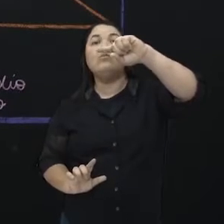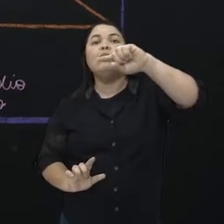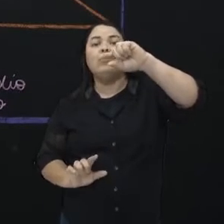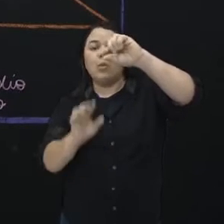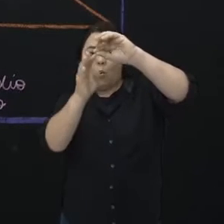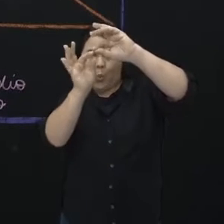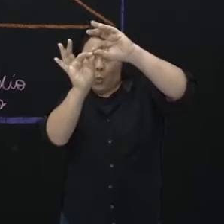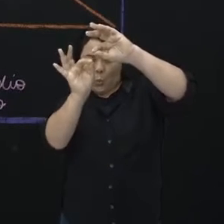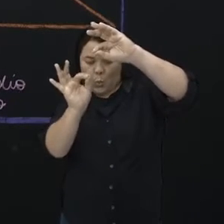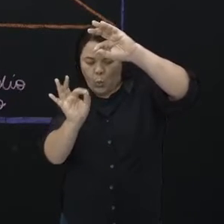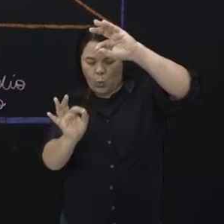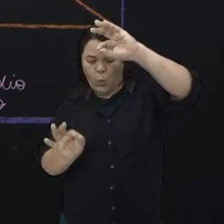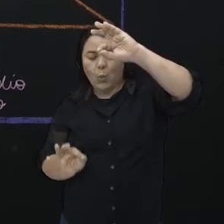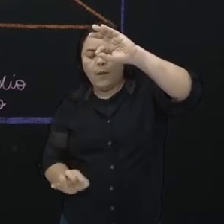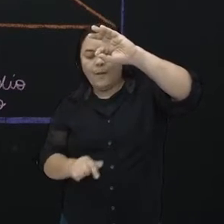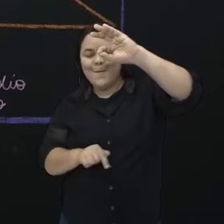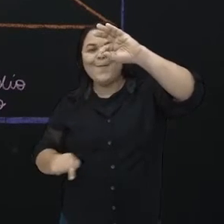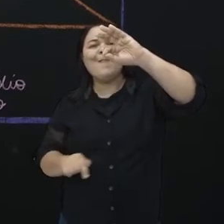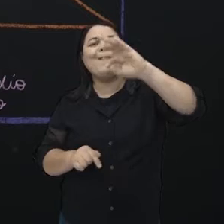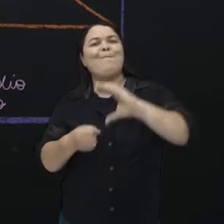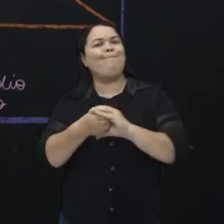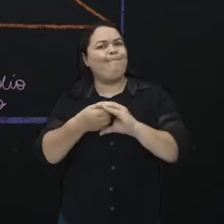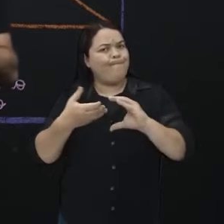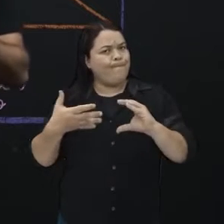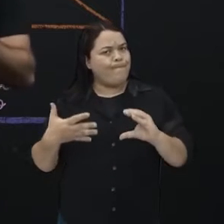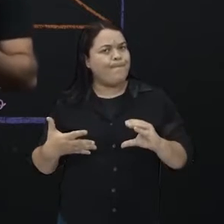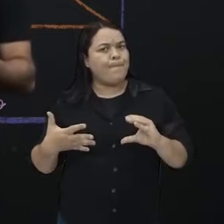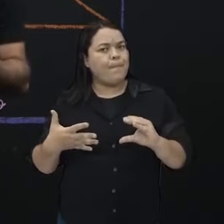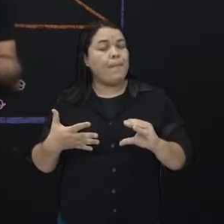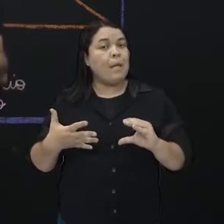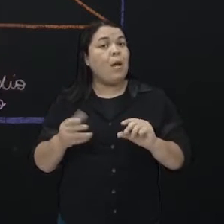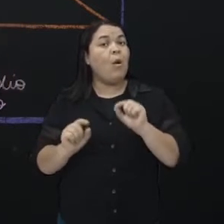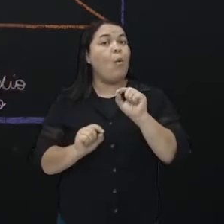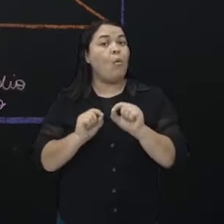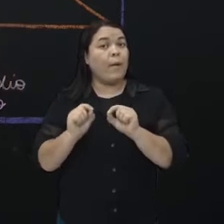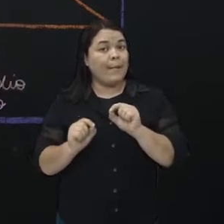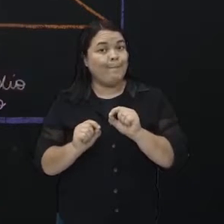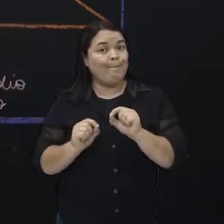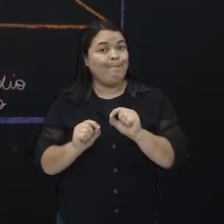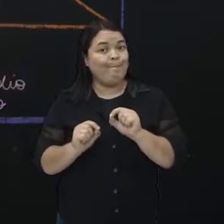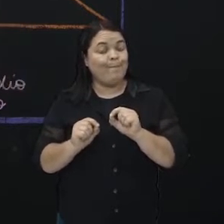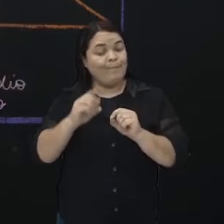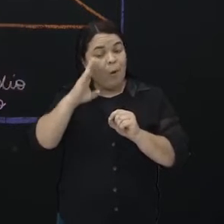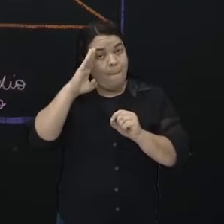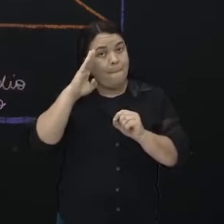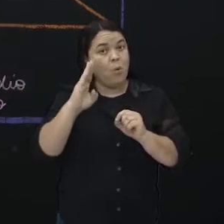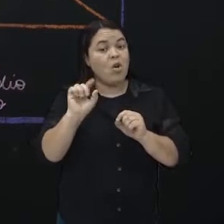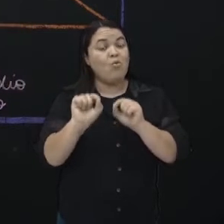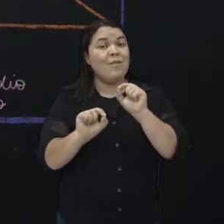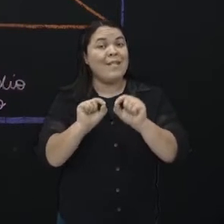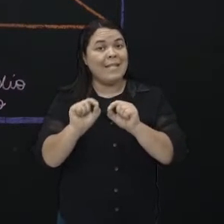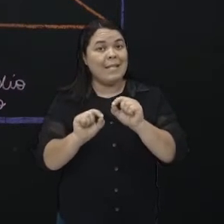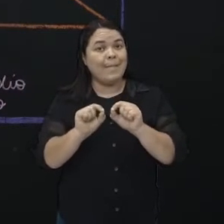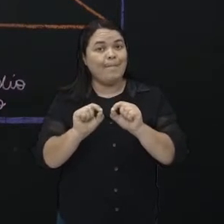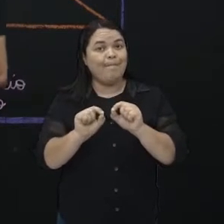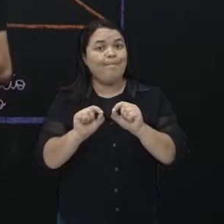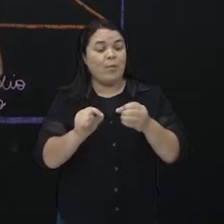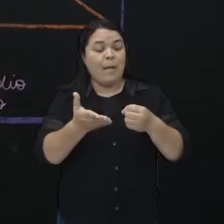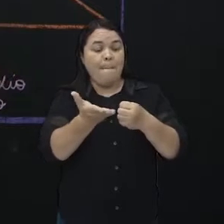segmento é chamado de lado. A seviana, obrigatoriamente, ela sai de um vértice e chega até o lado